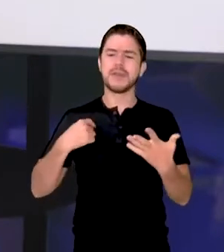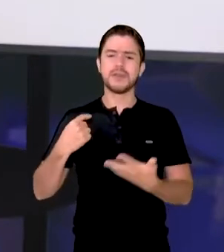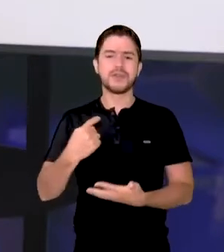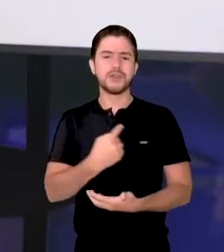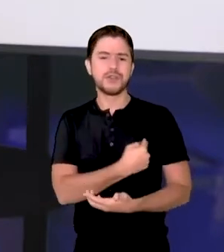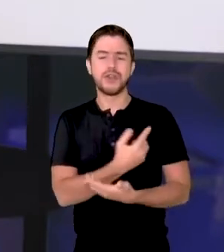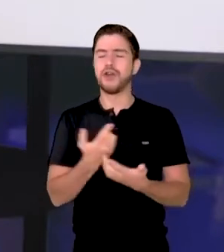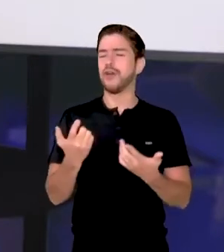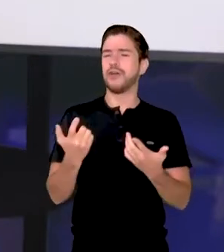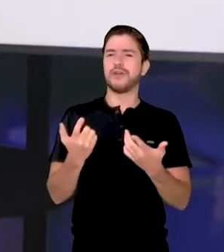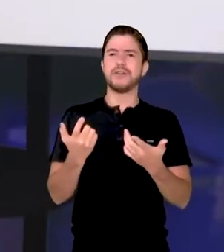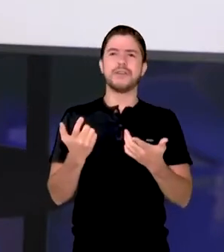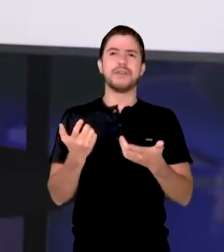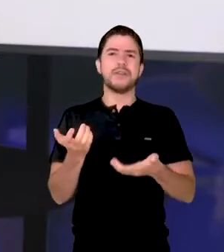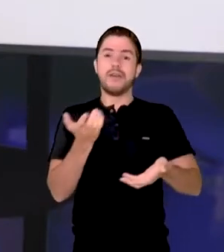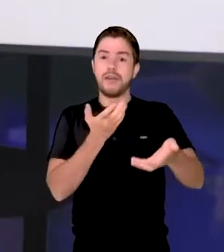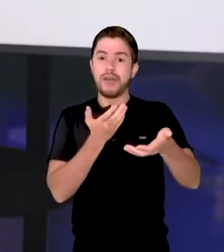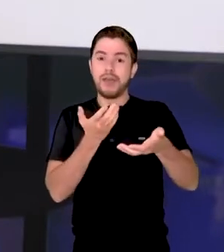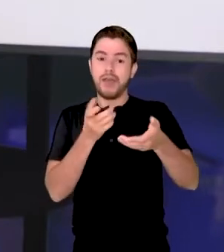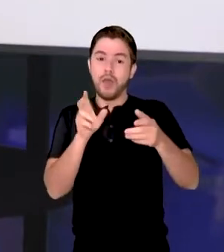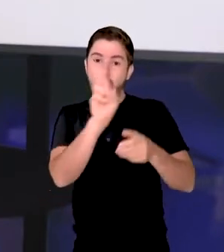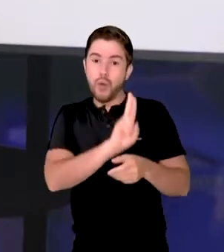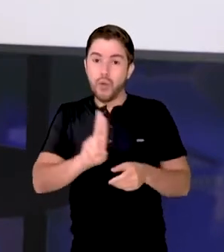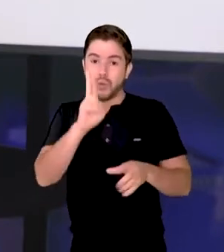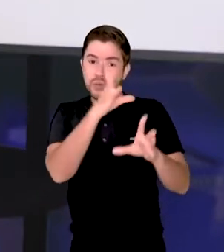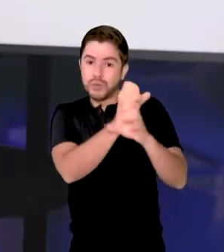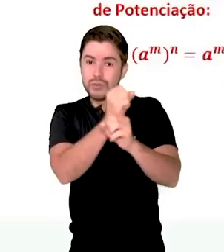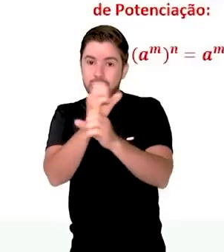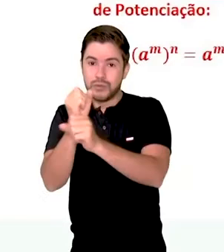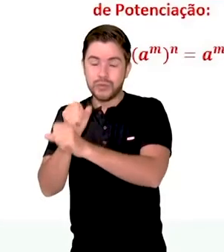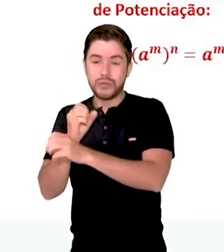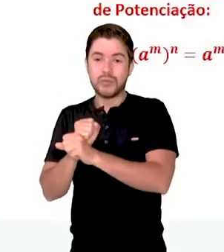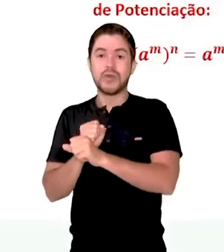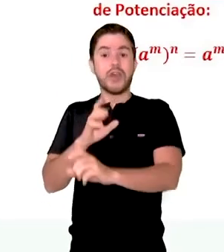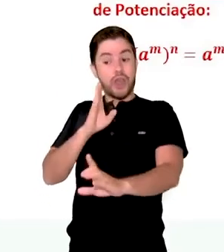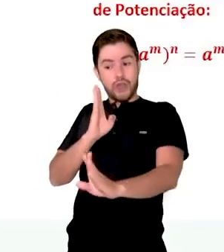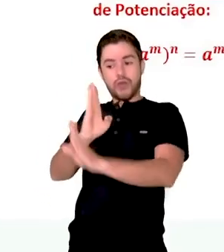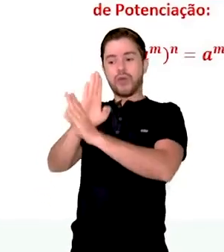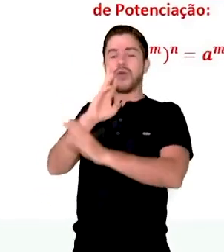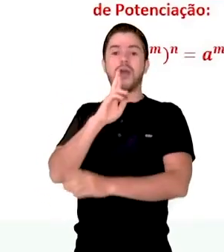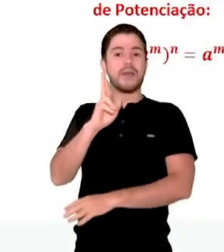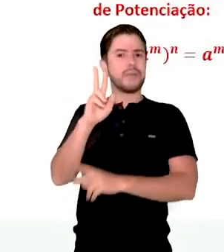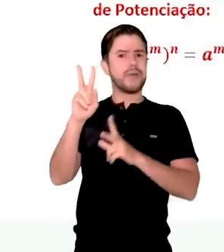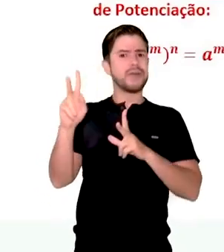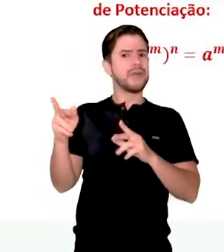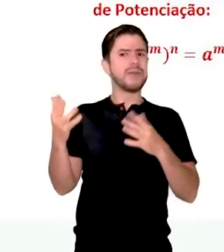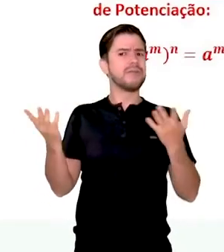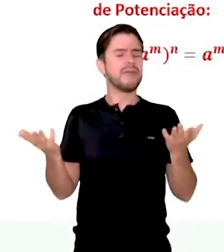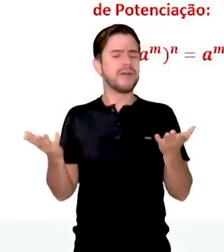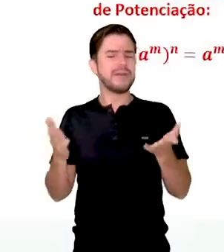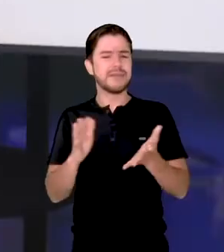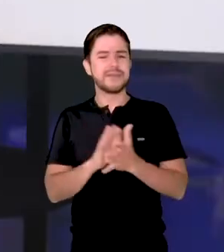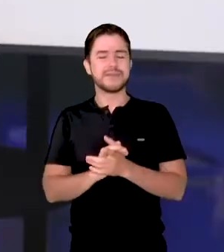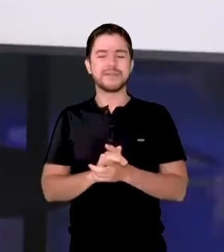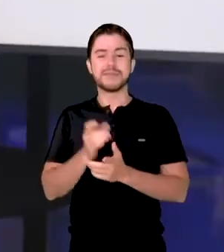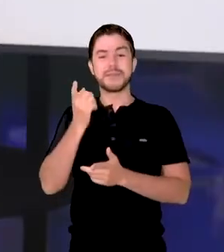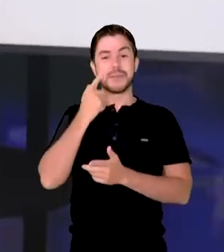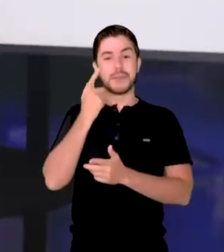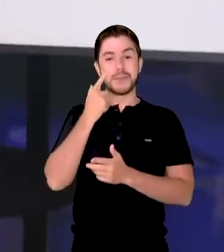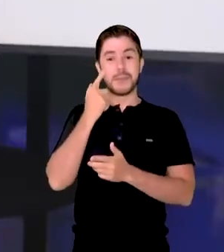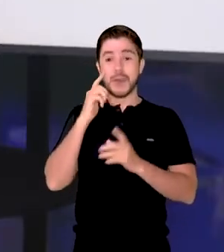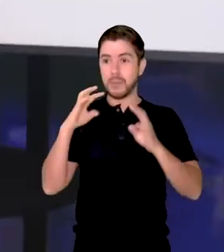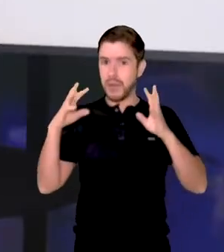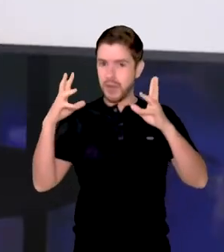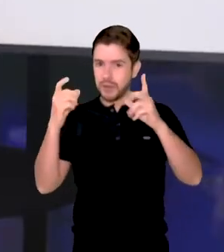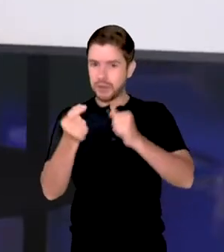gente operou a gente encontrou o mesmo resultado vocês estão vendo vamos ver se isso daí